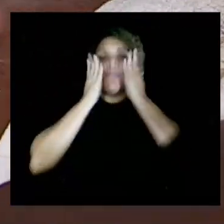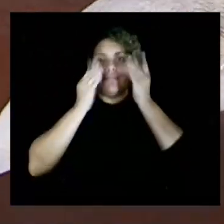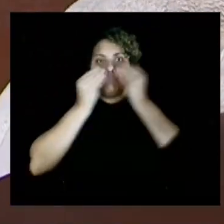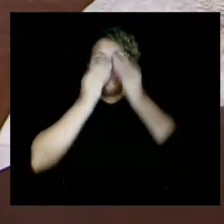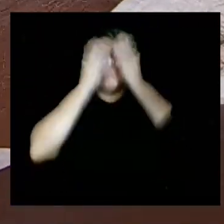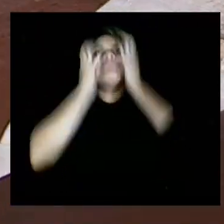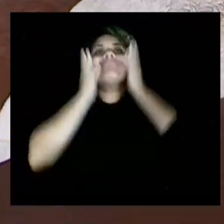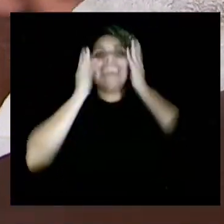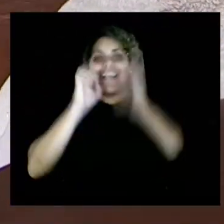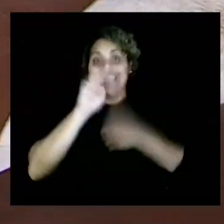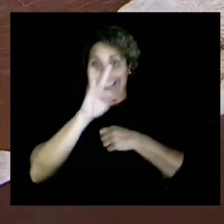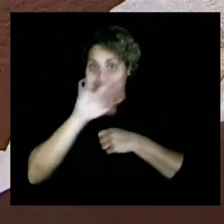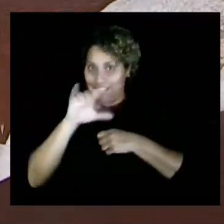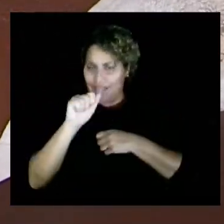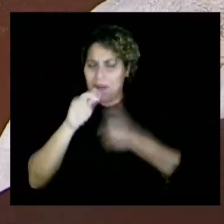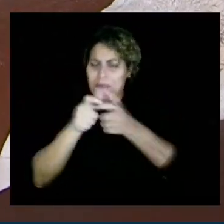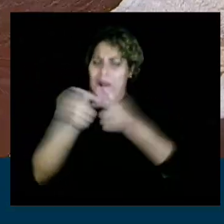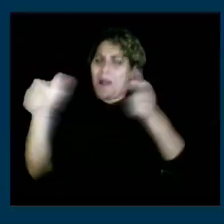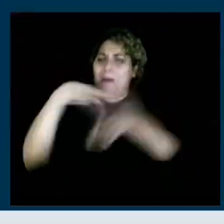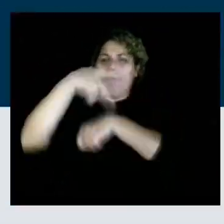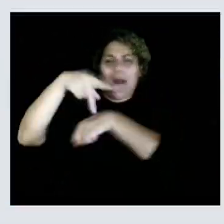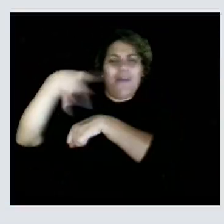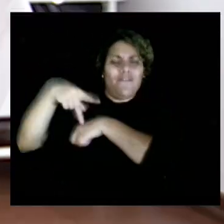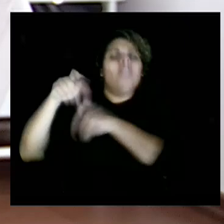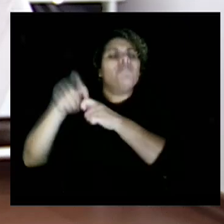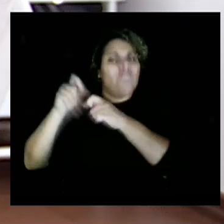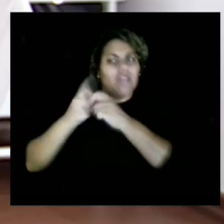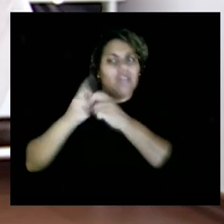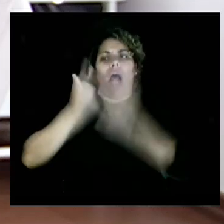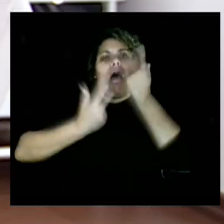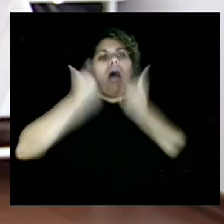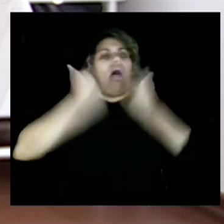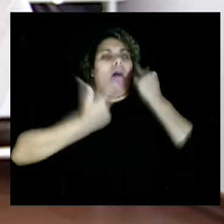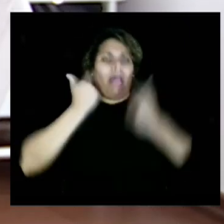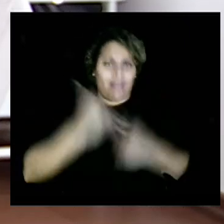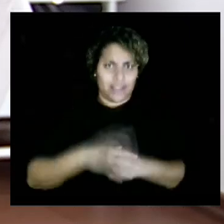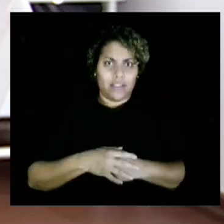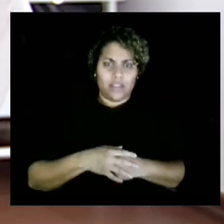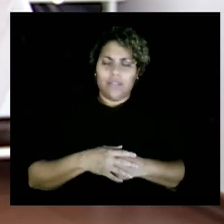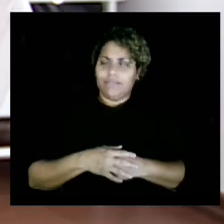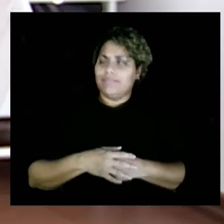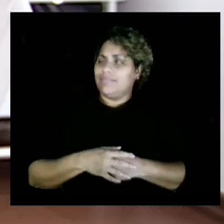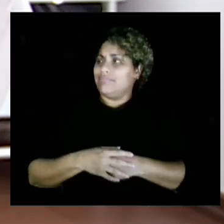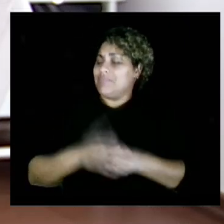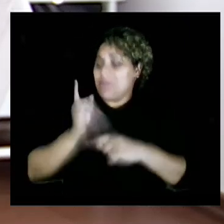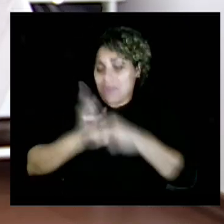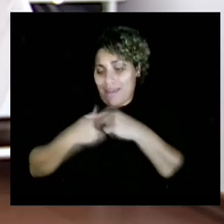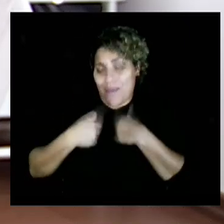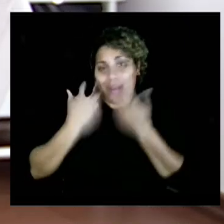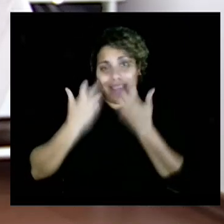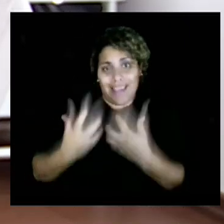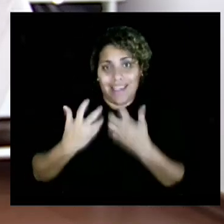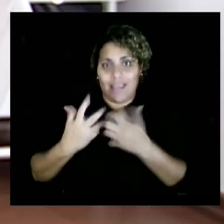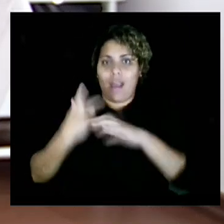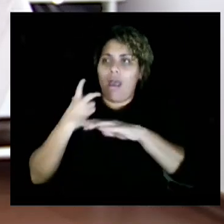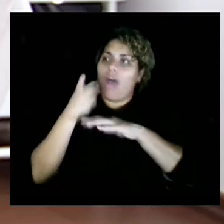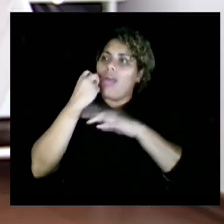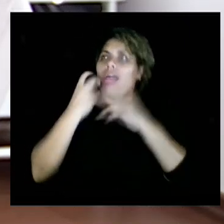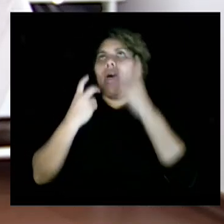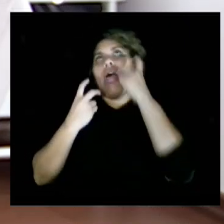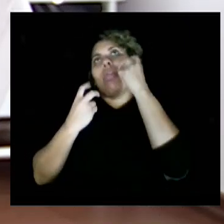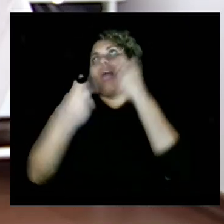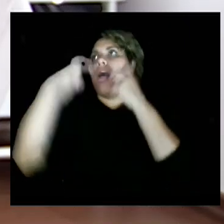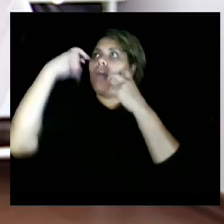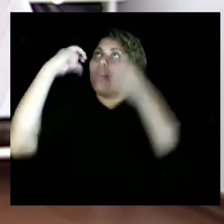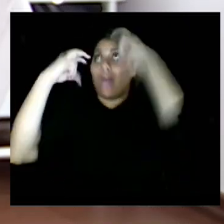mais fazem procedimentos estéticos. Porque eu queria fazer injetáveis. E a estética